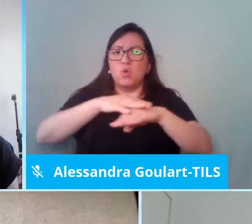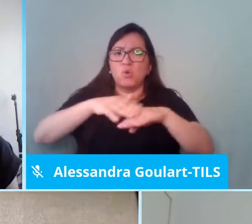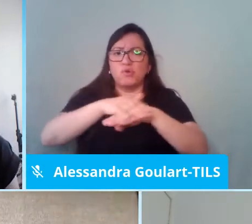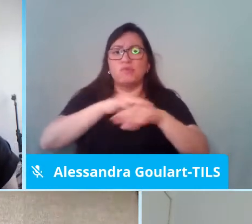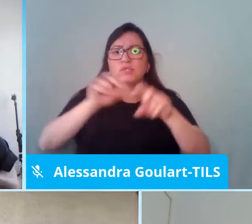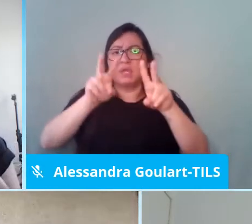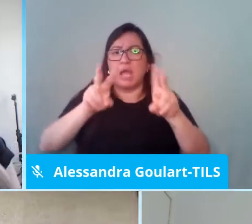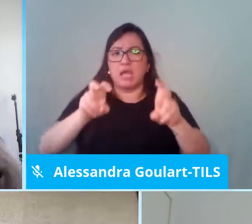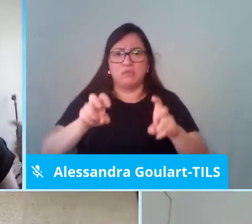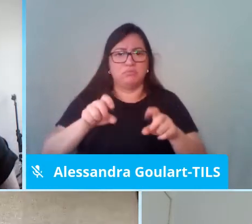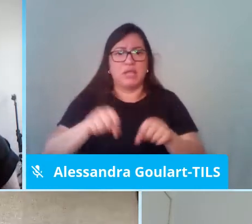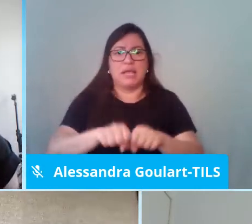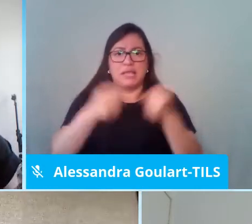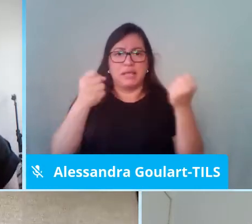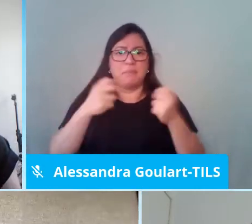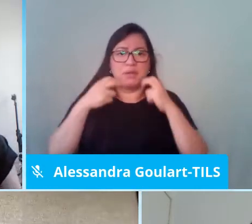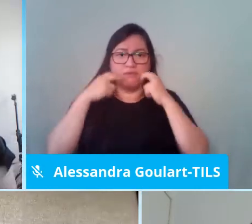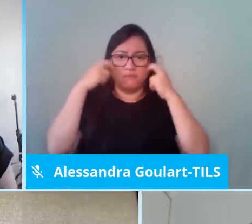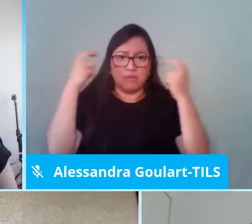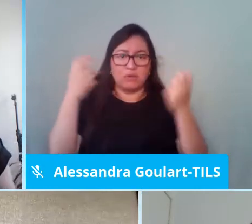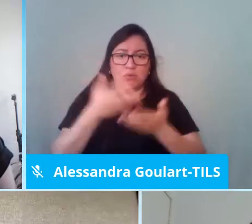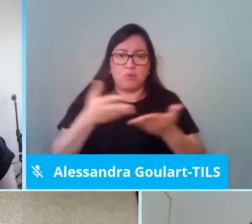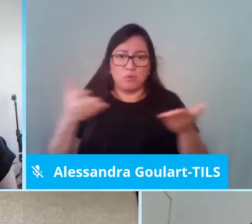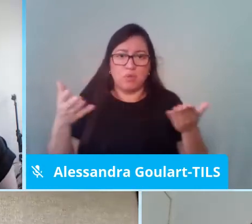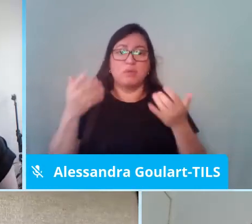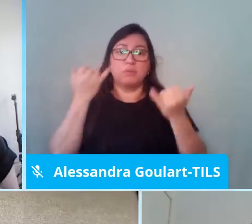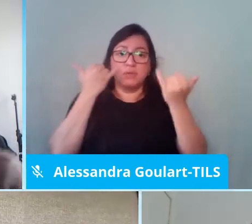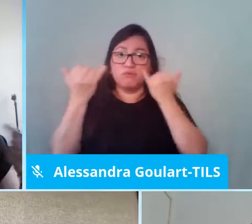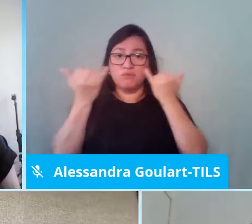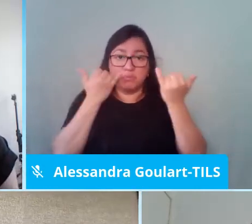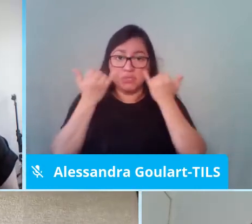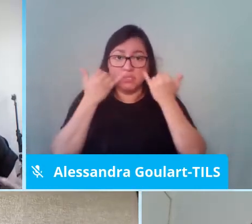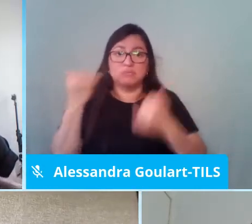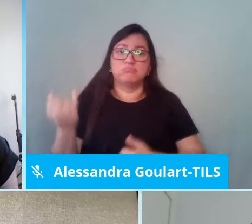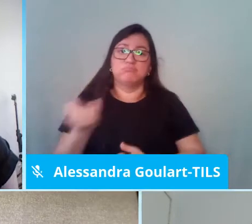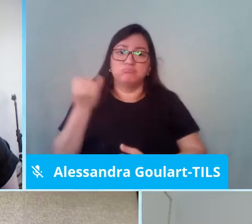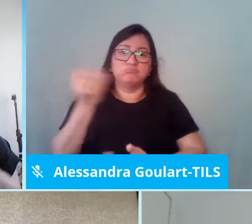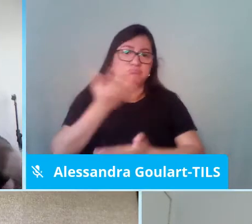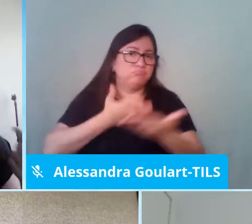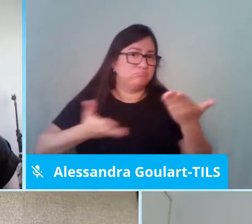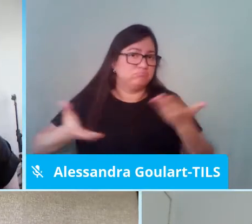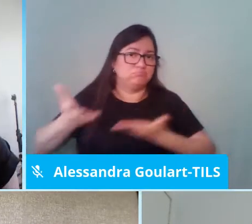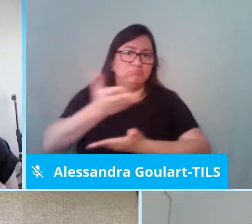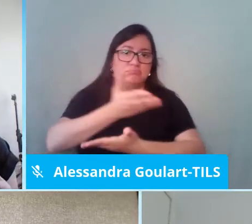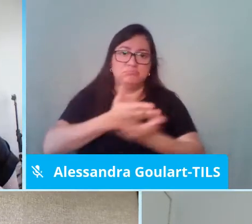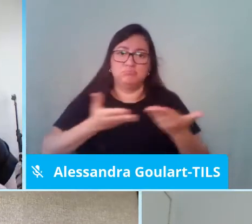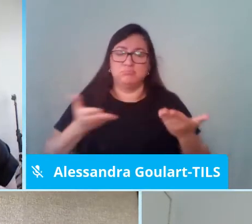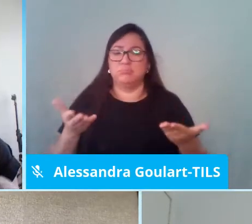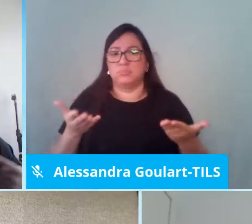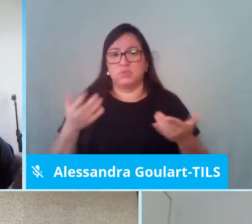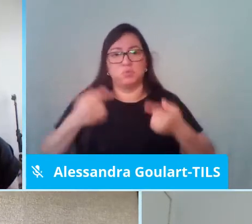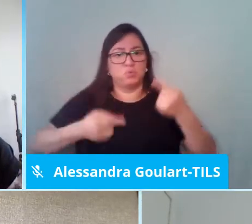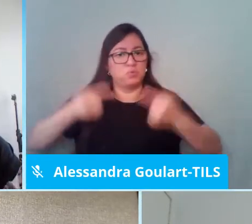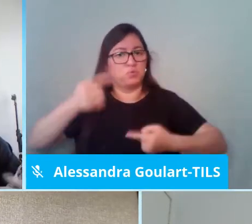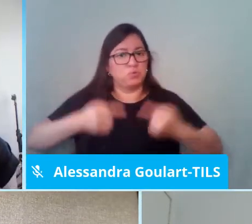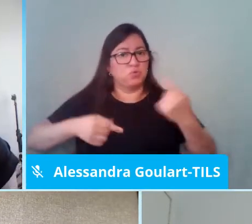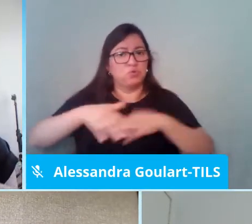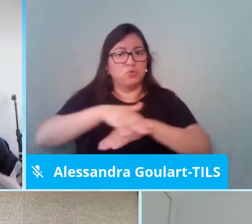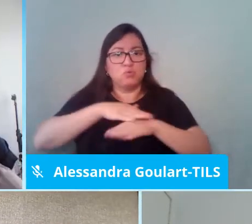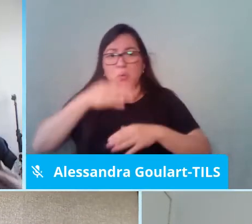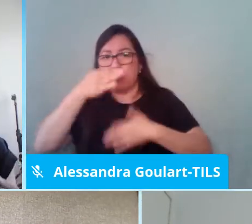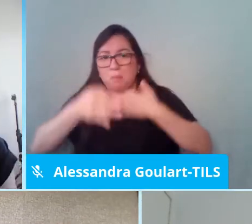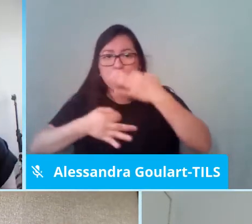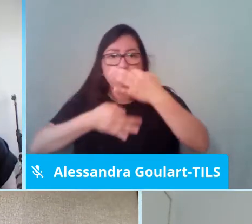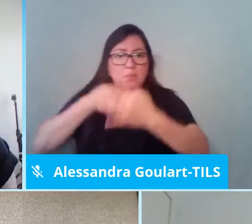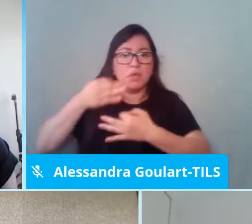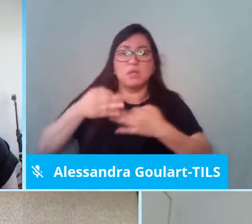acesso ao circular pela comunidade, seja socializando informações de qualidade, debatendo com as pessoas, conversando de forma